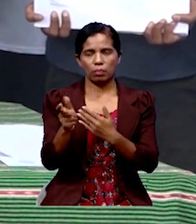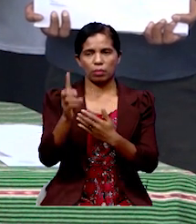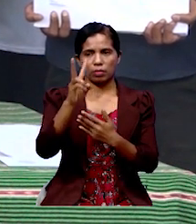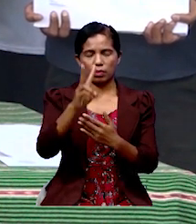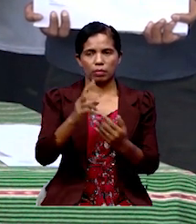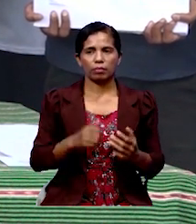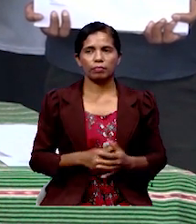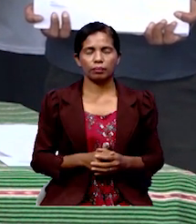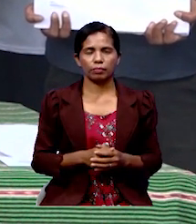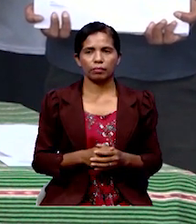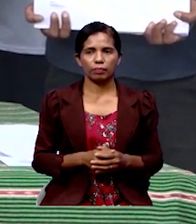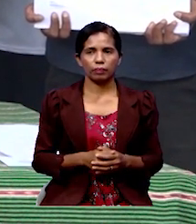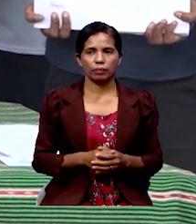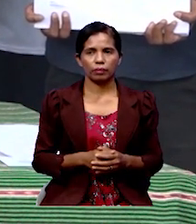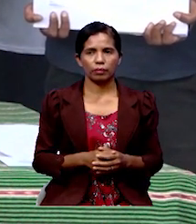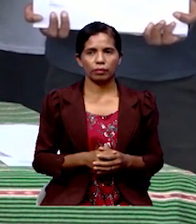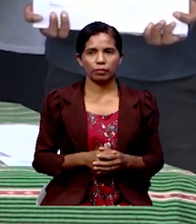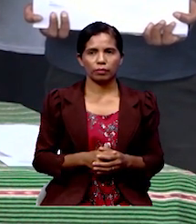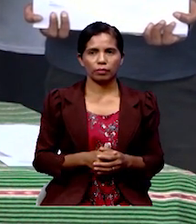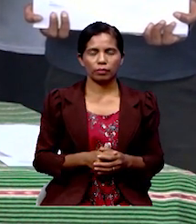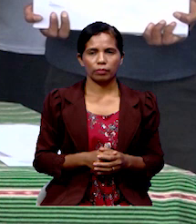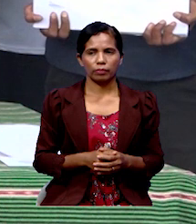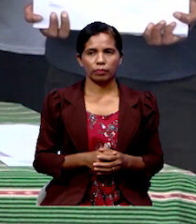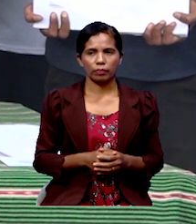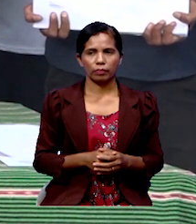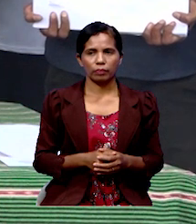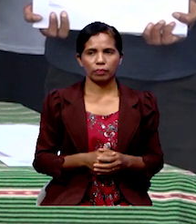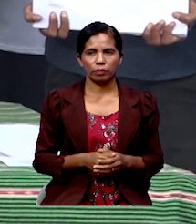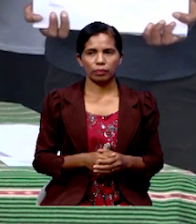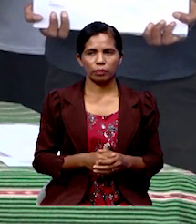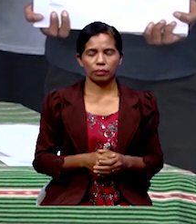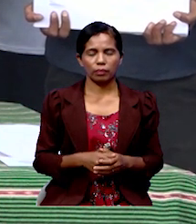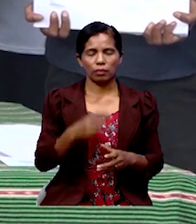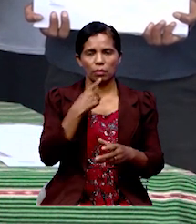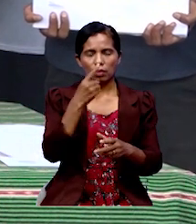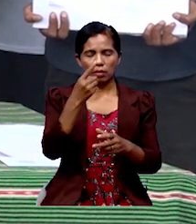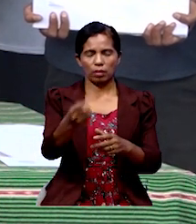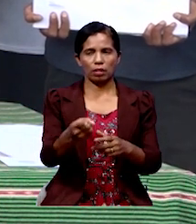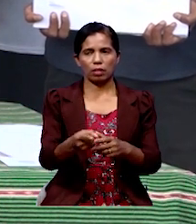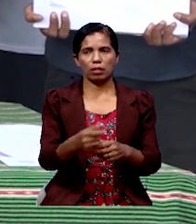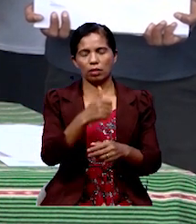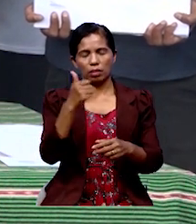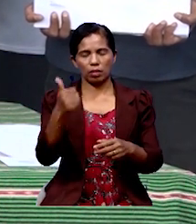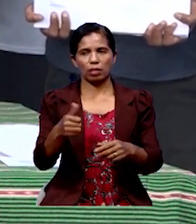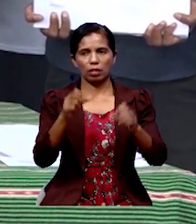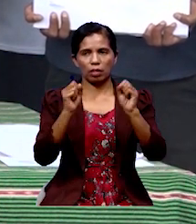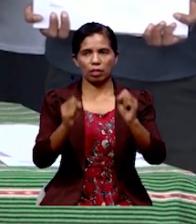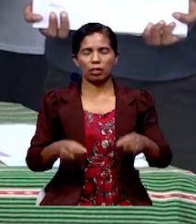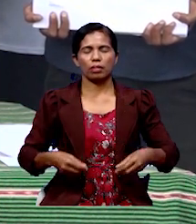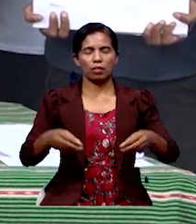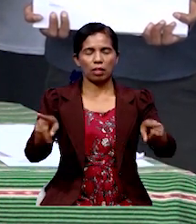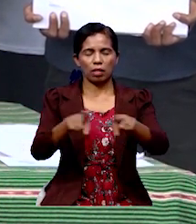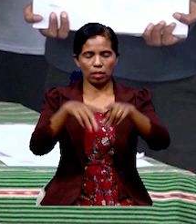luz de tal diploma não compete ao Tribunal de Recursos Certificados. Até te catac, lhe selo, sirato buhusa serane ana nessa